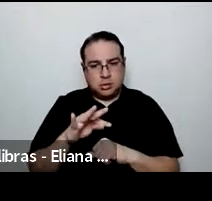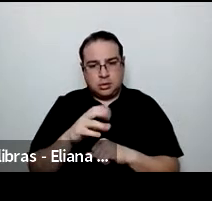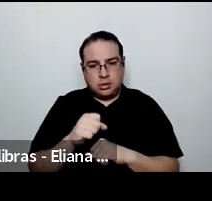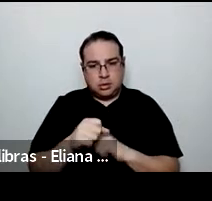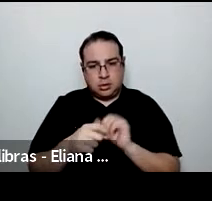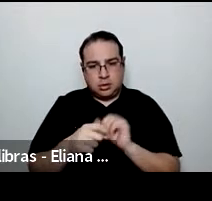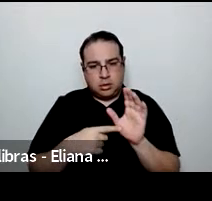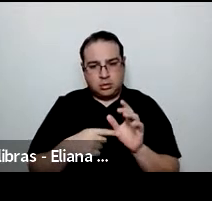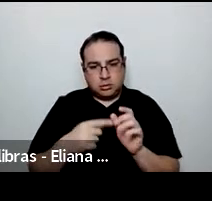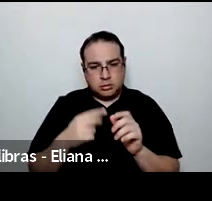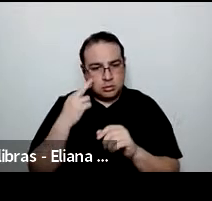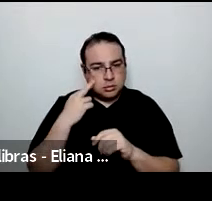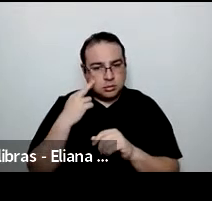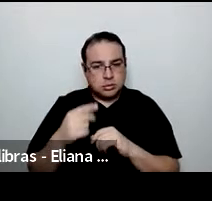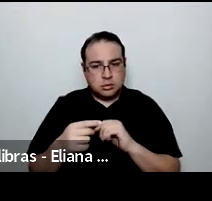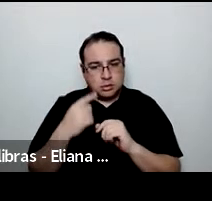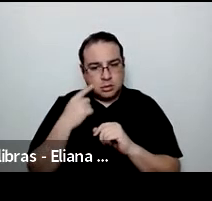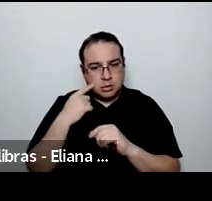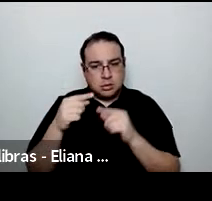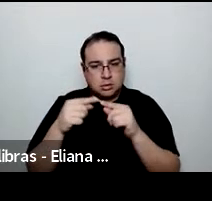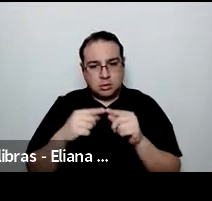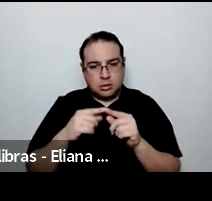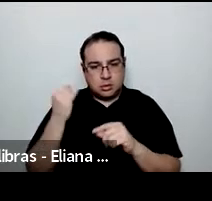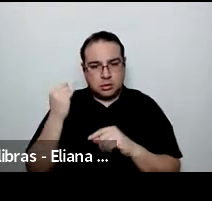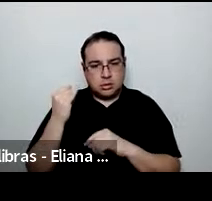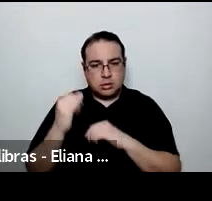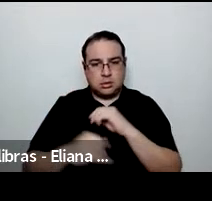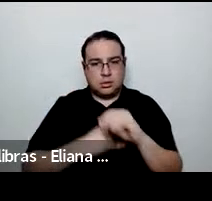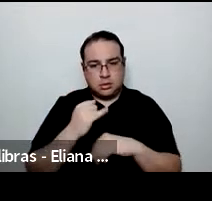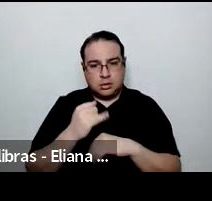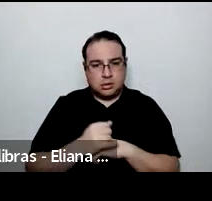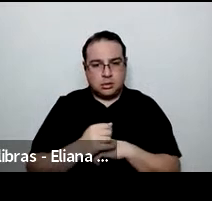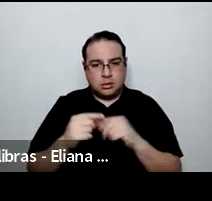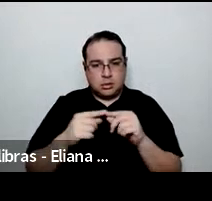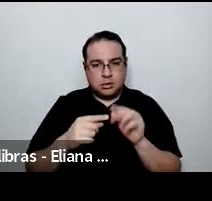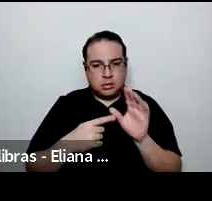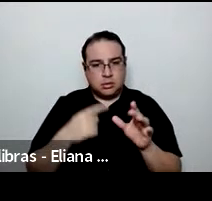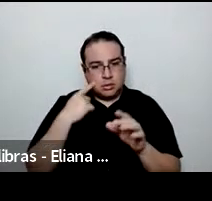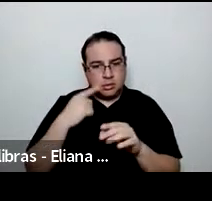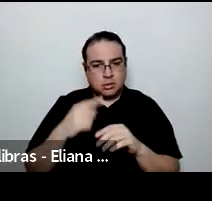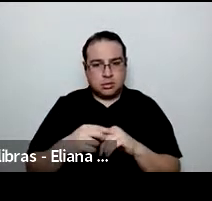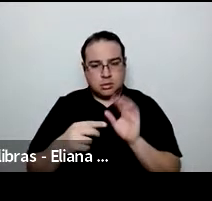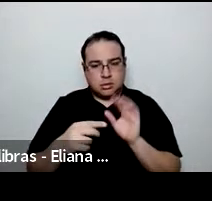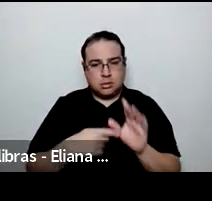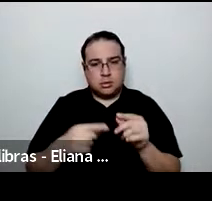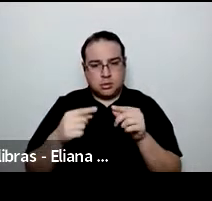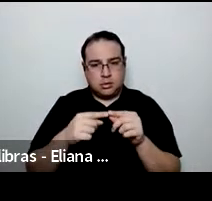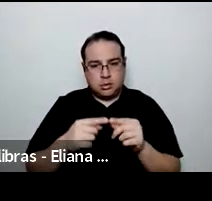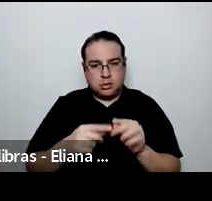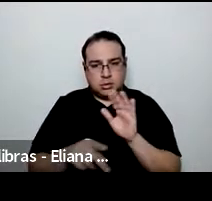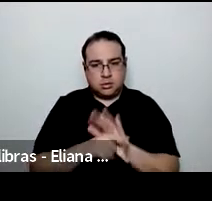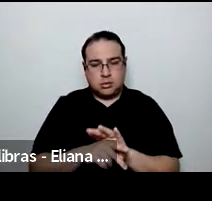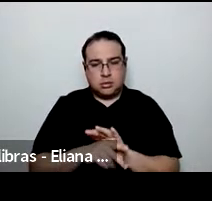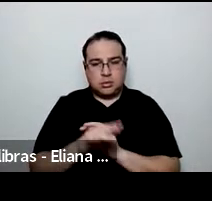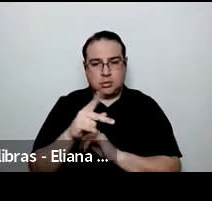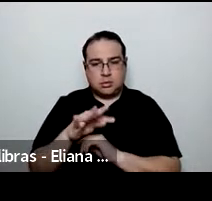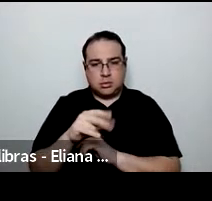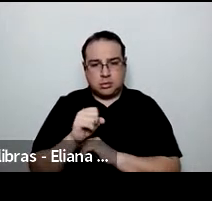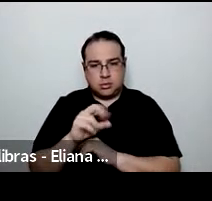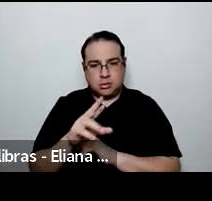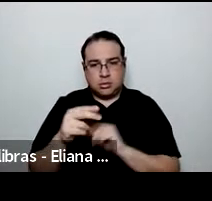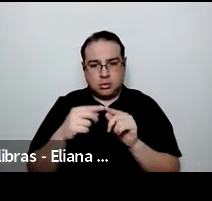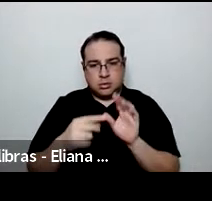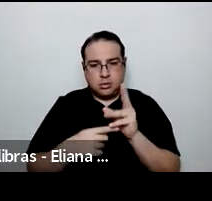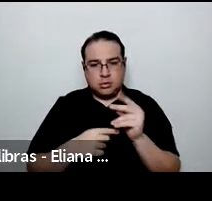para o público em geral e internet no caso específico em relação às receitas que nasceram o prestador o